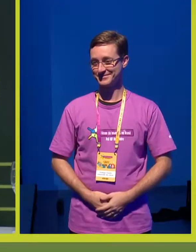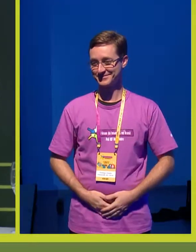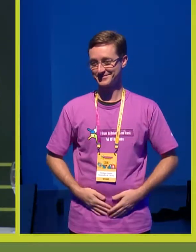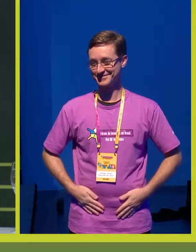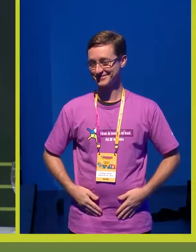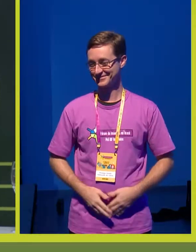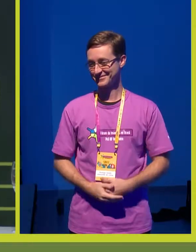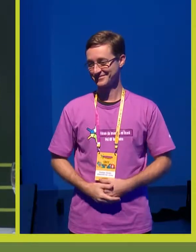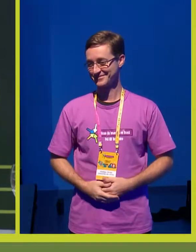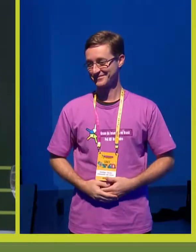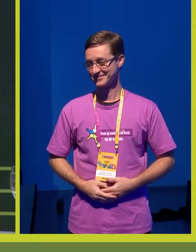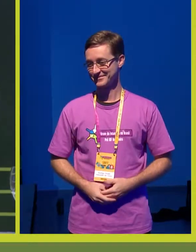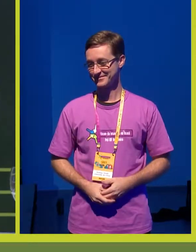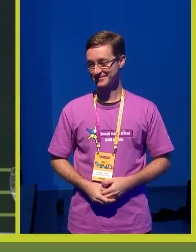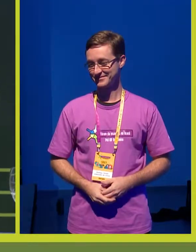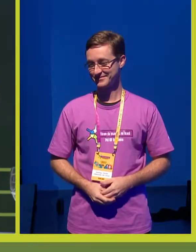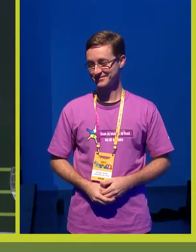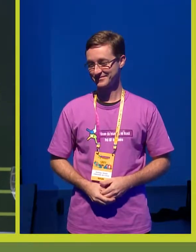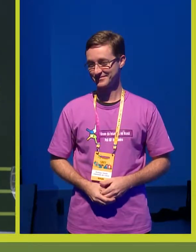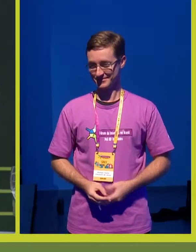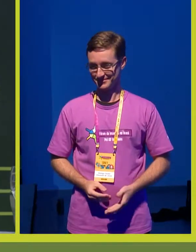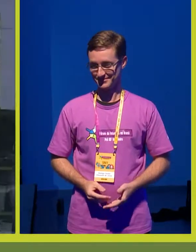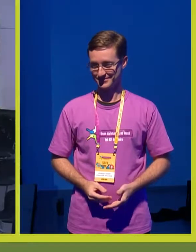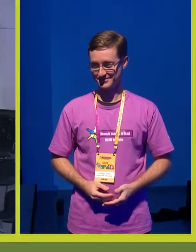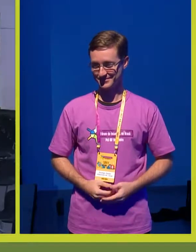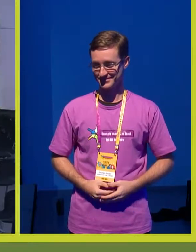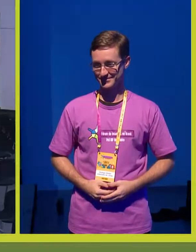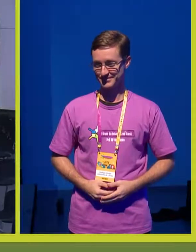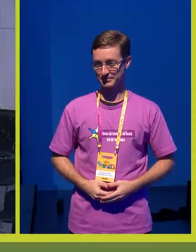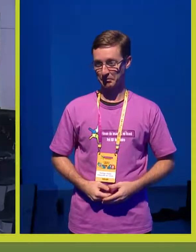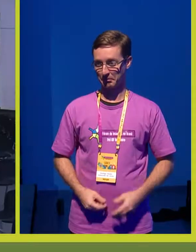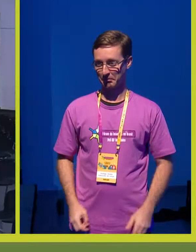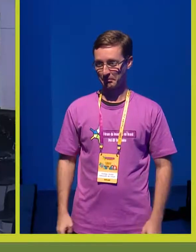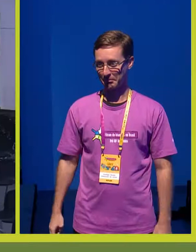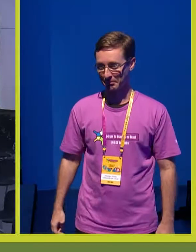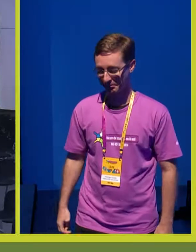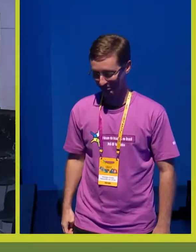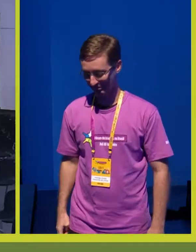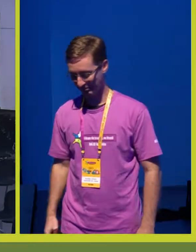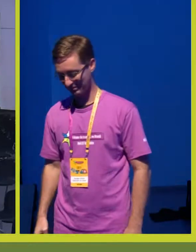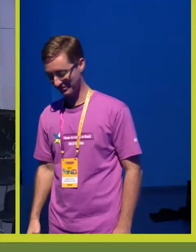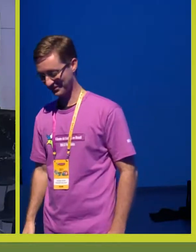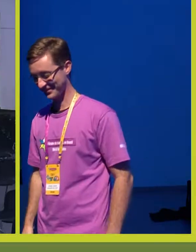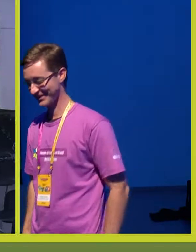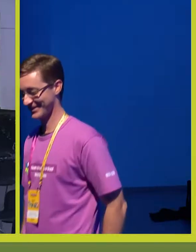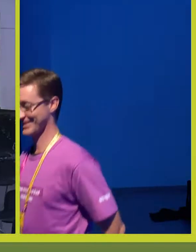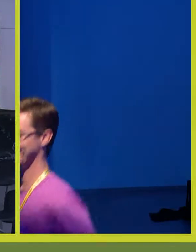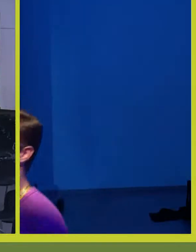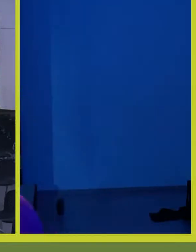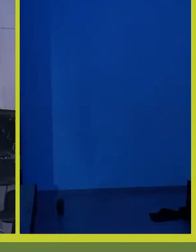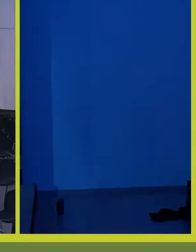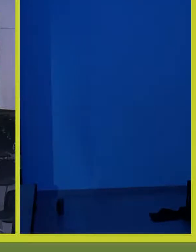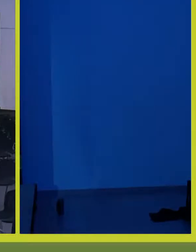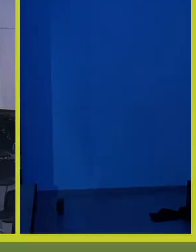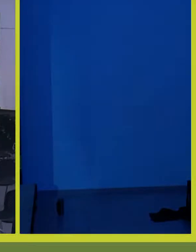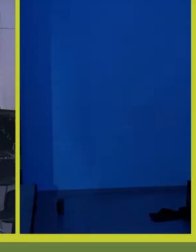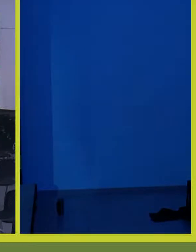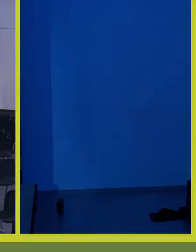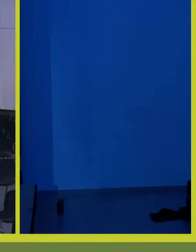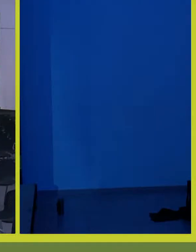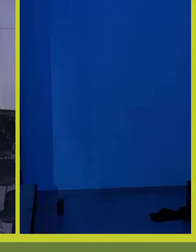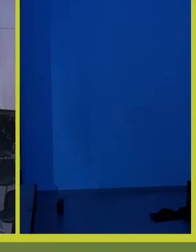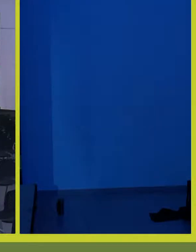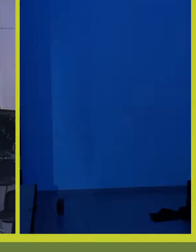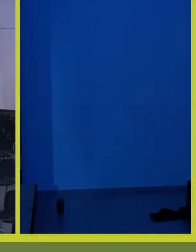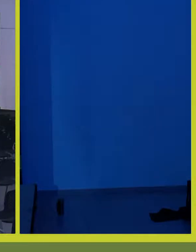obrigado já que eu vou passar rapidamente um comentário muito rápido acho que essa contribuição da Jack leva a gente a